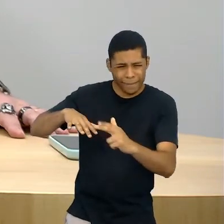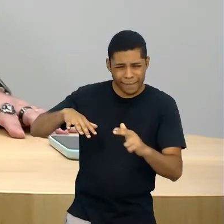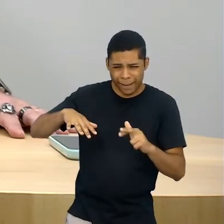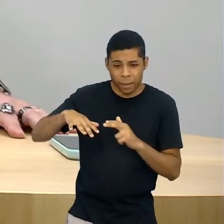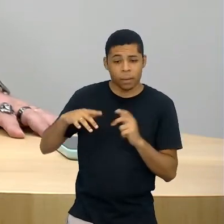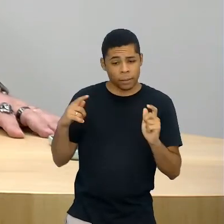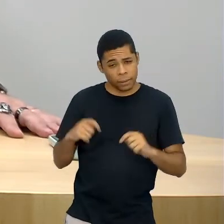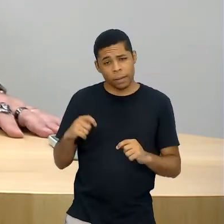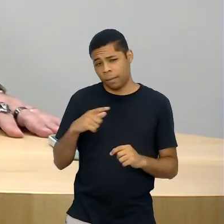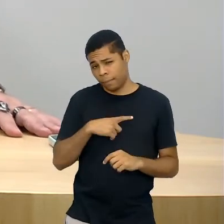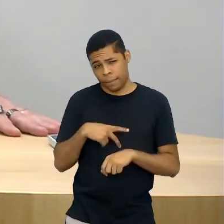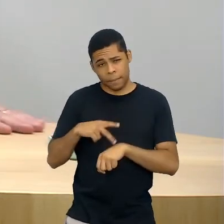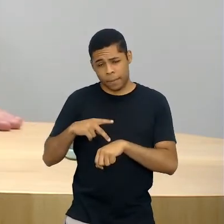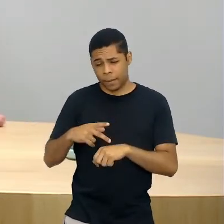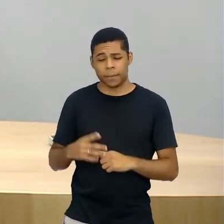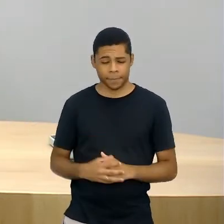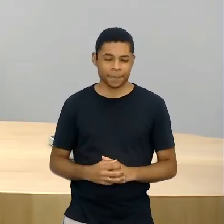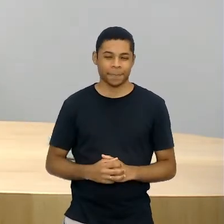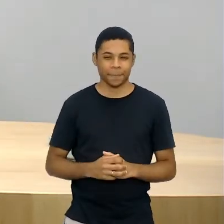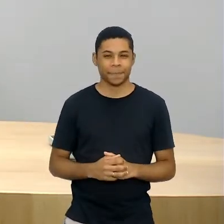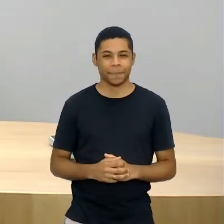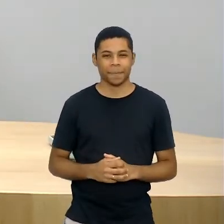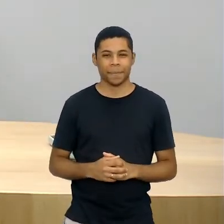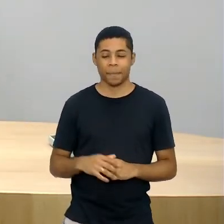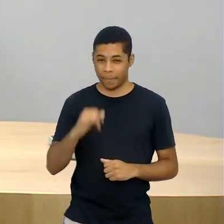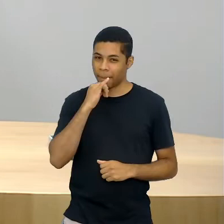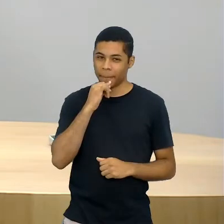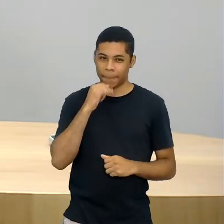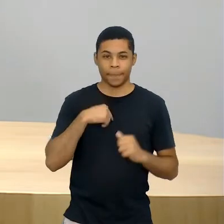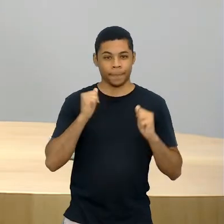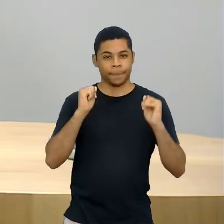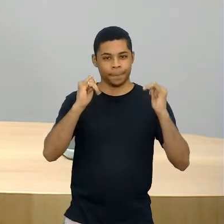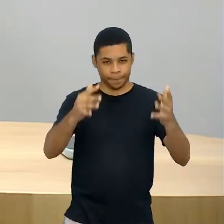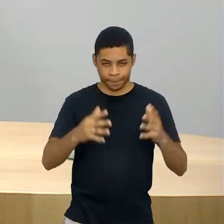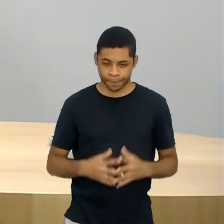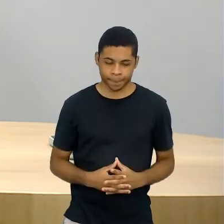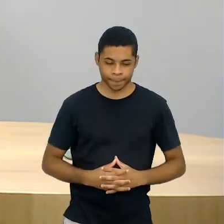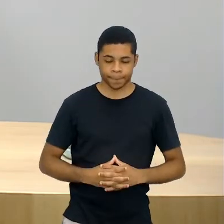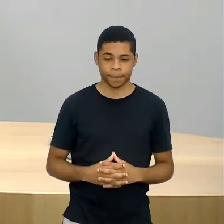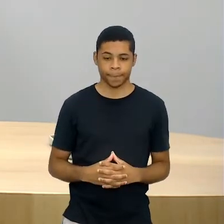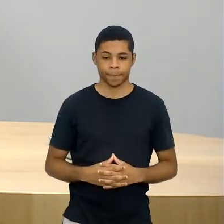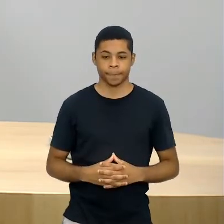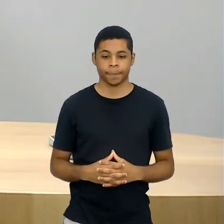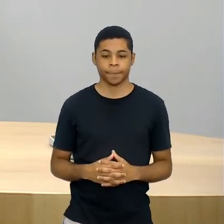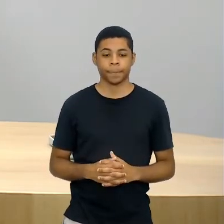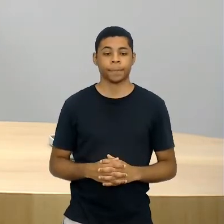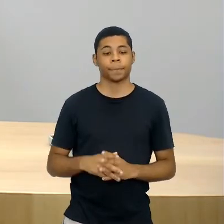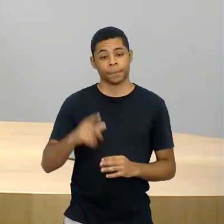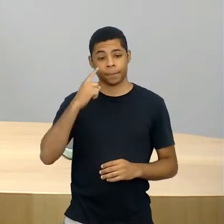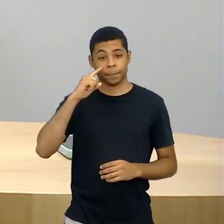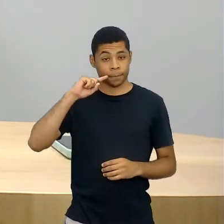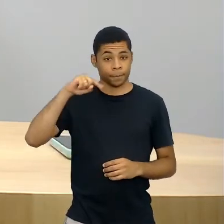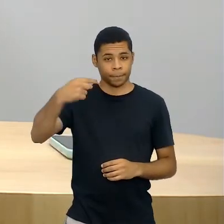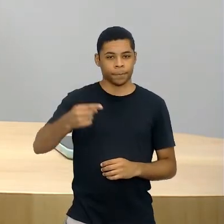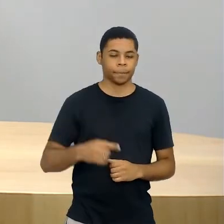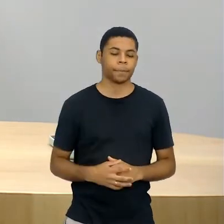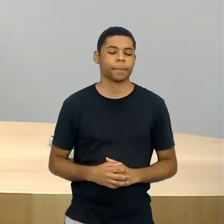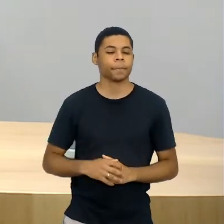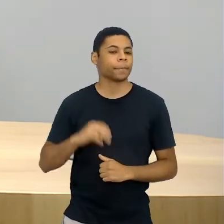exemplos aí de rochas intrusivas, além desses exemplos que eu estou mostrando para vocês. Vamos ver agora na próxima